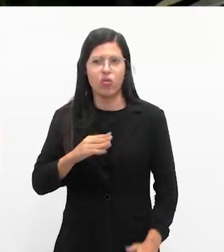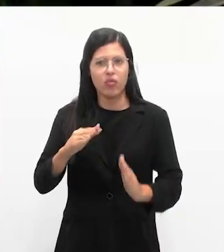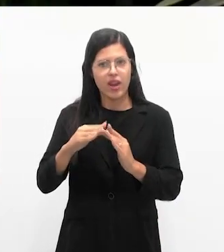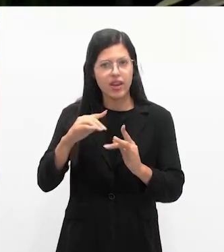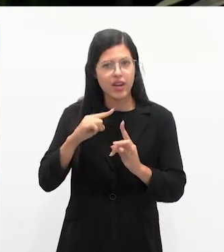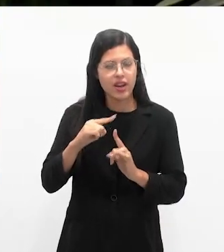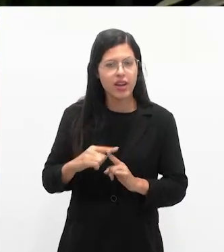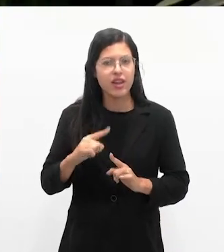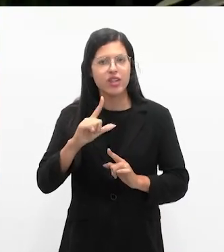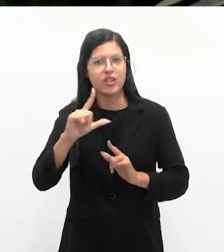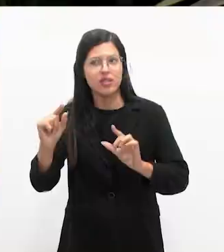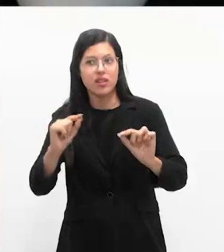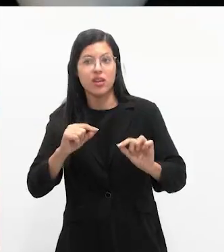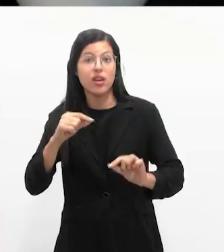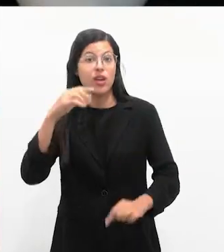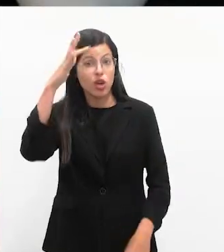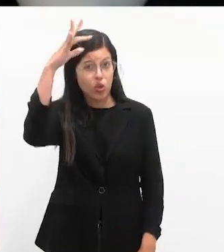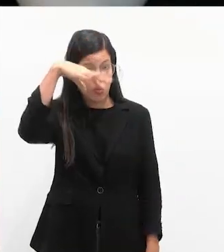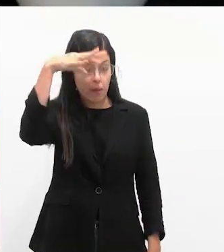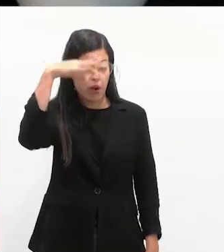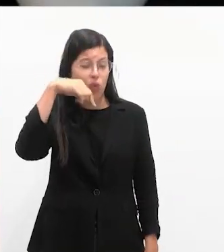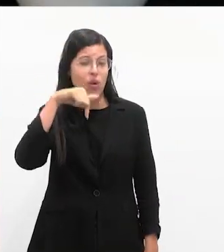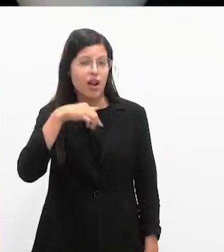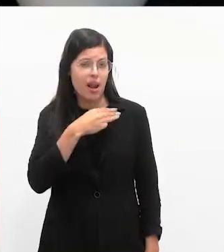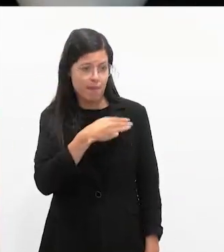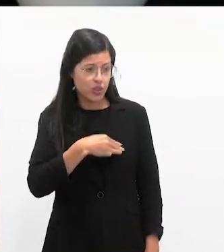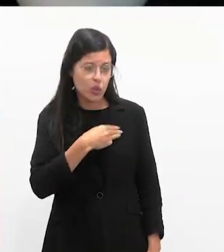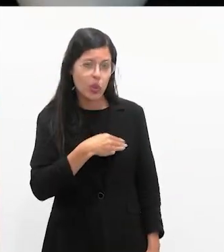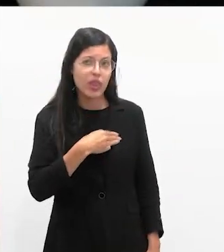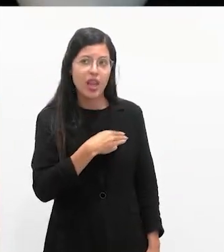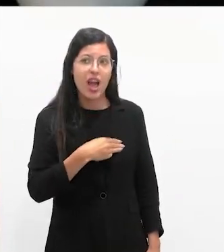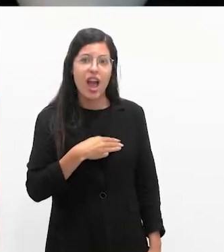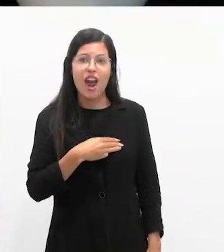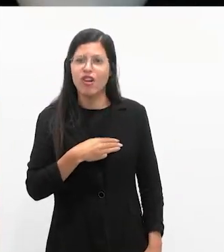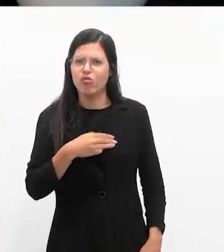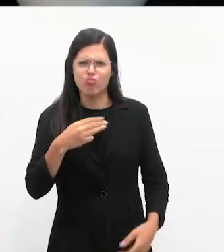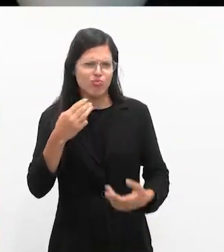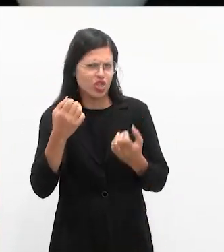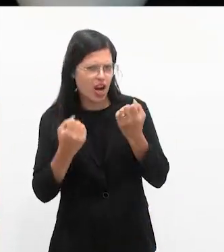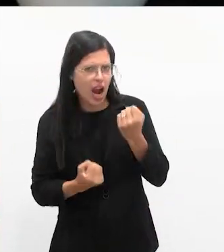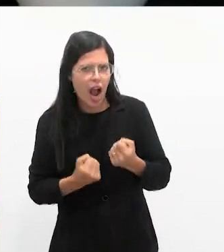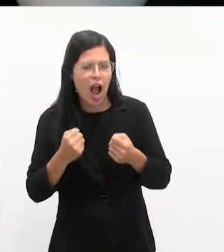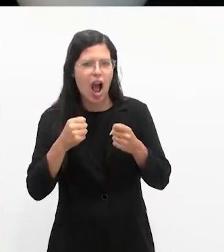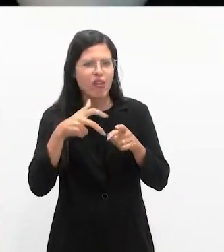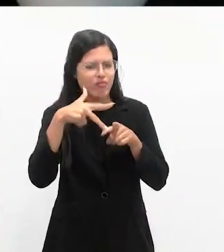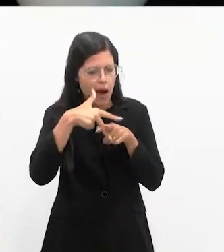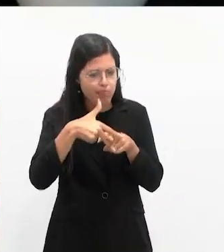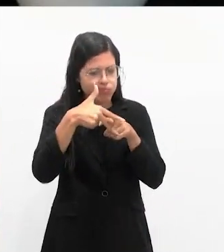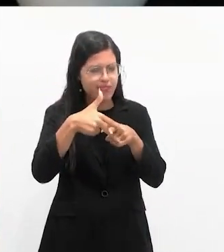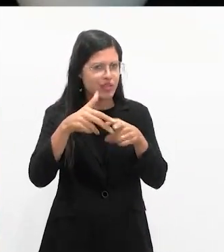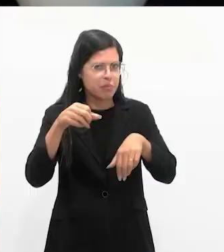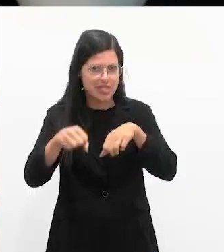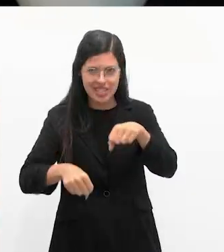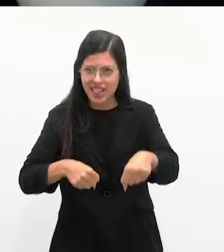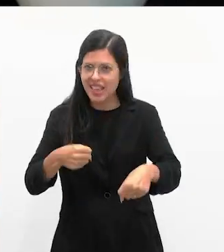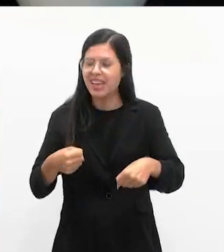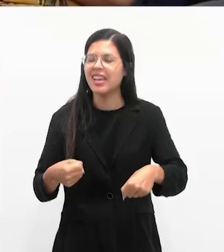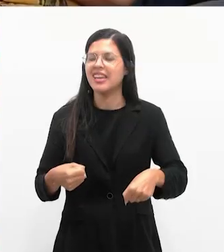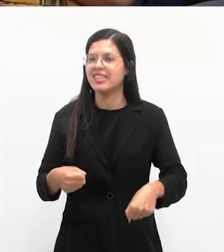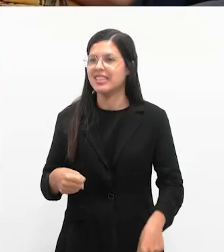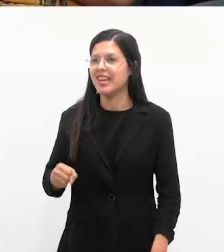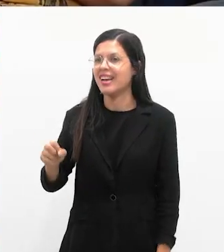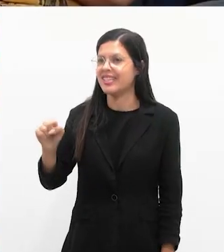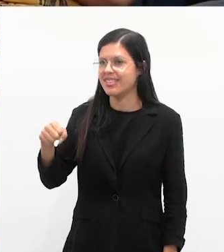para que essa mensagem... No Peru, ele era missionário. Ele era missionário. Ele ia de carro, ele era de cavalo, ele ia de bicicleta. Temos imagens